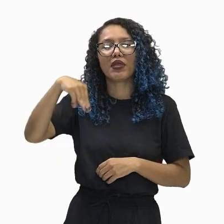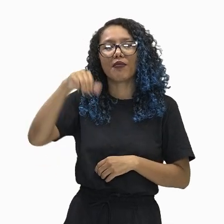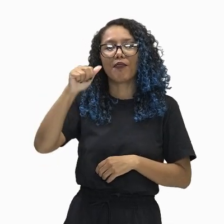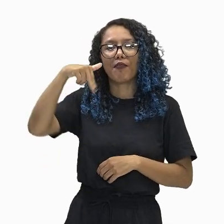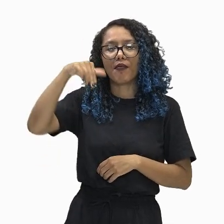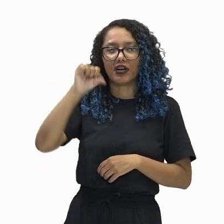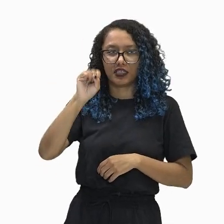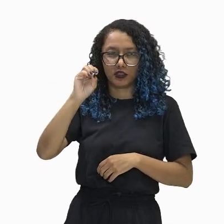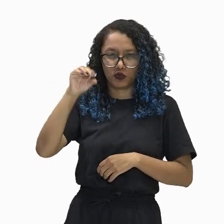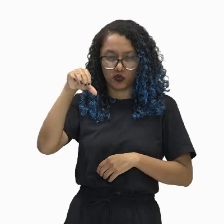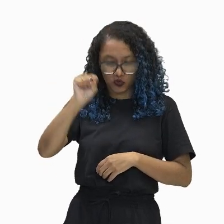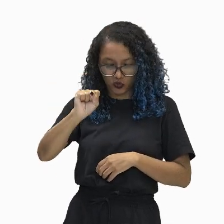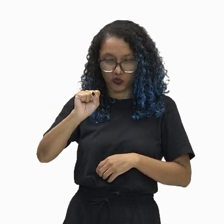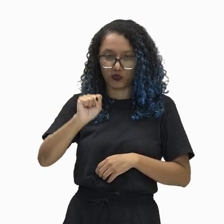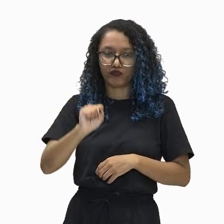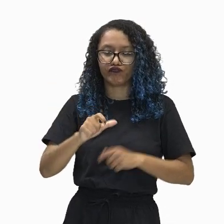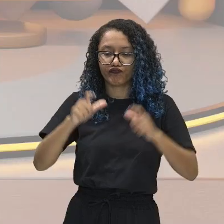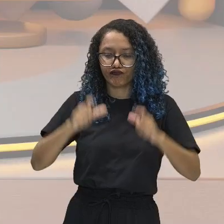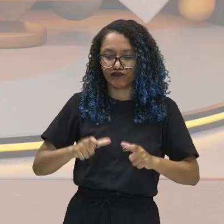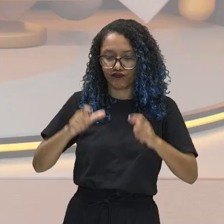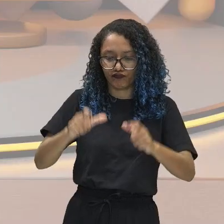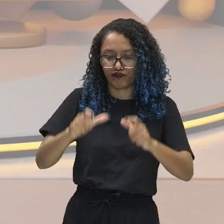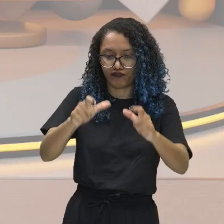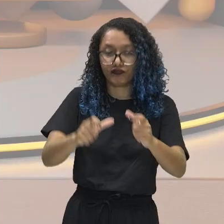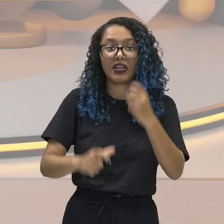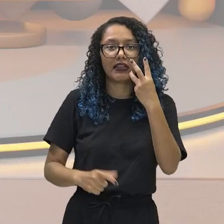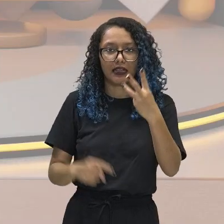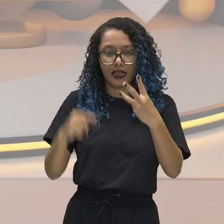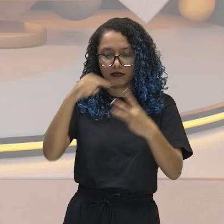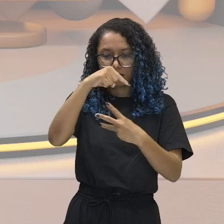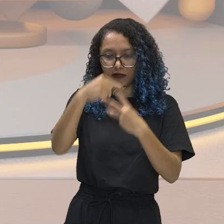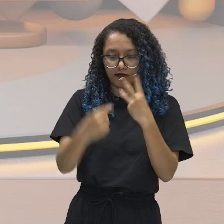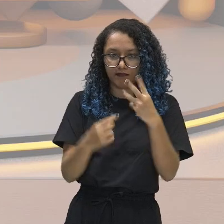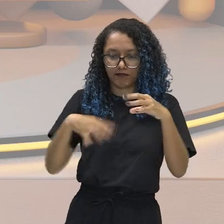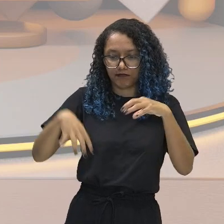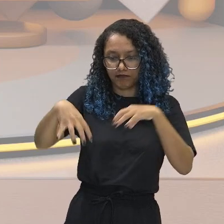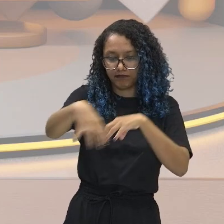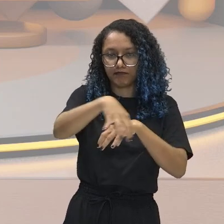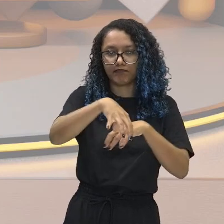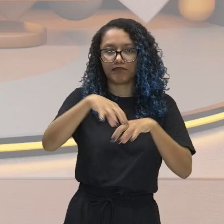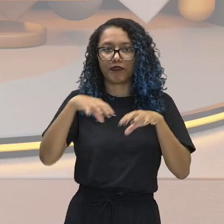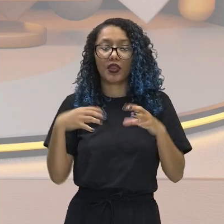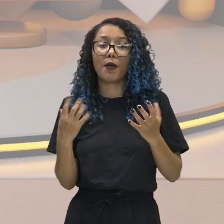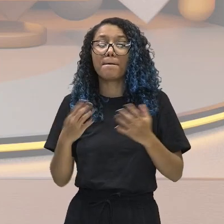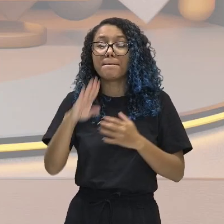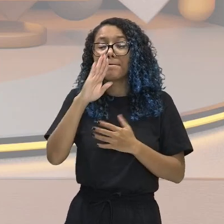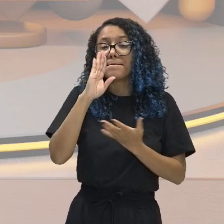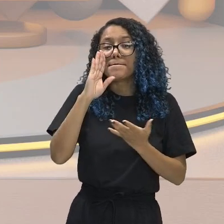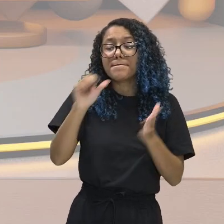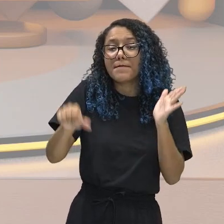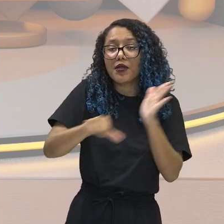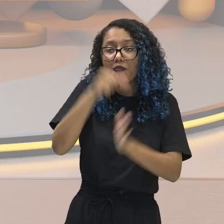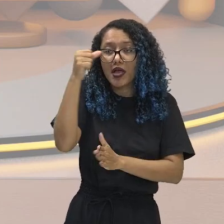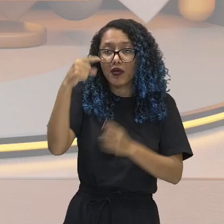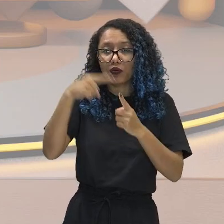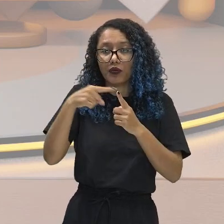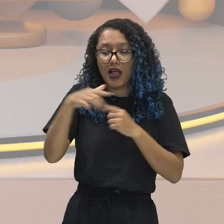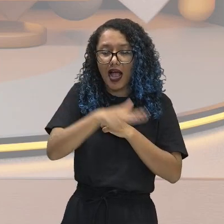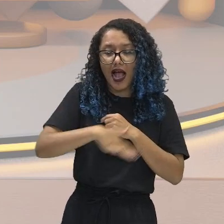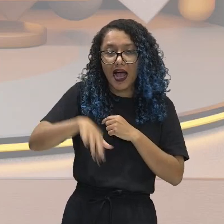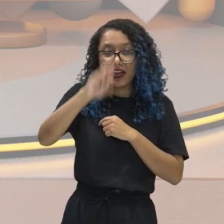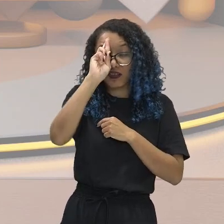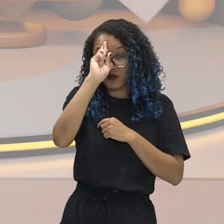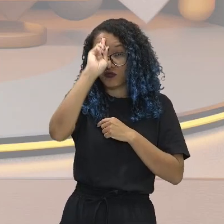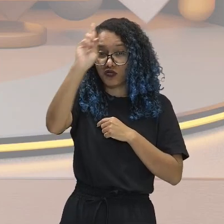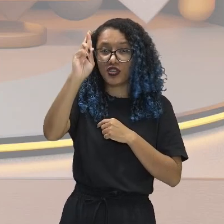mais, no que corresponde esses mansos, tá, gente? Primeiramente, a gente tem aqui o manso senhorial, que é basicamente as terras